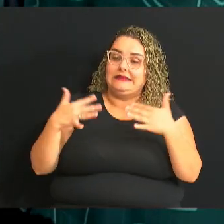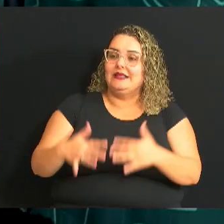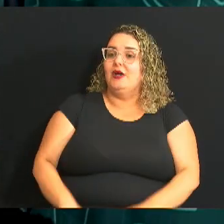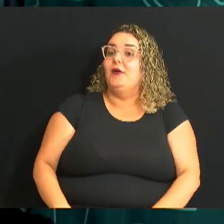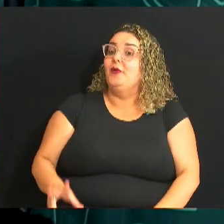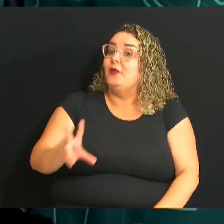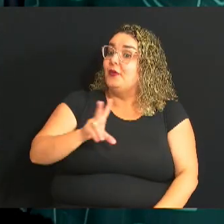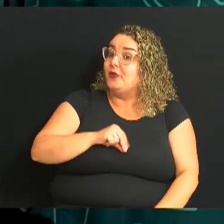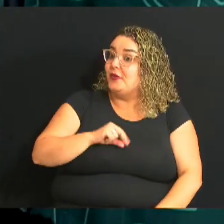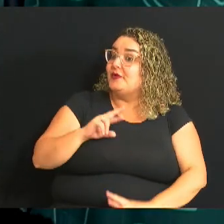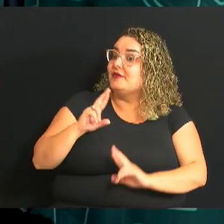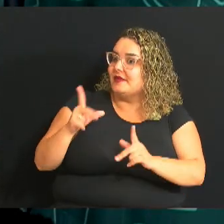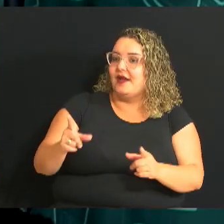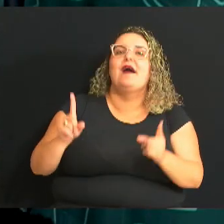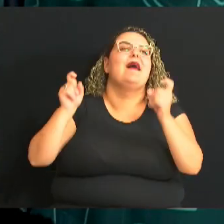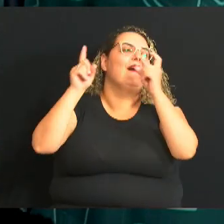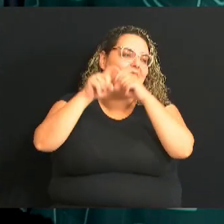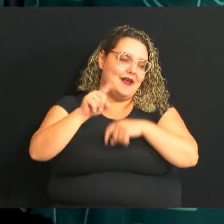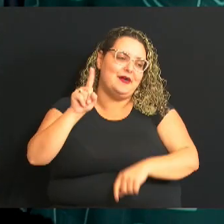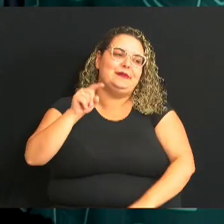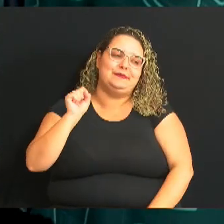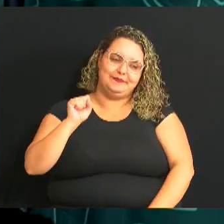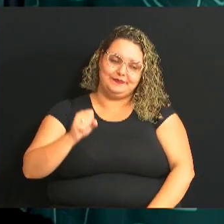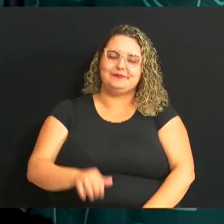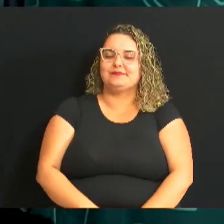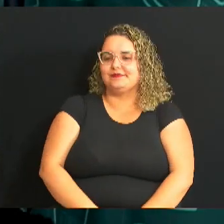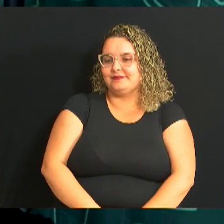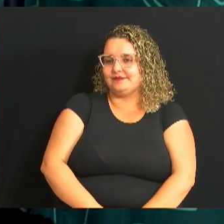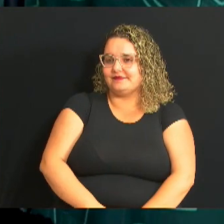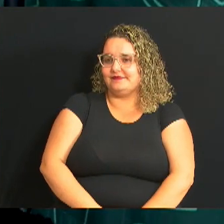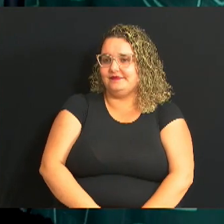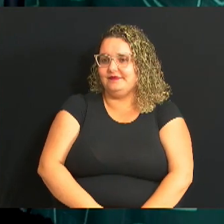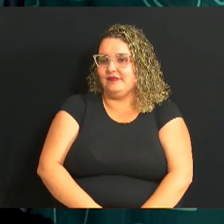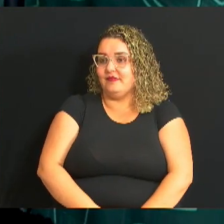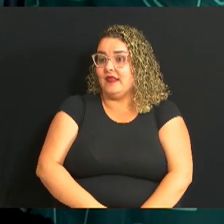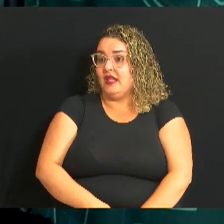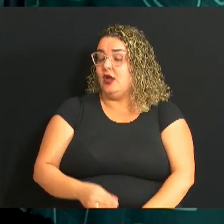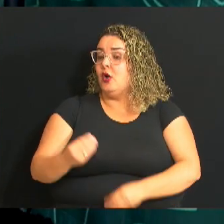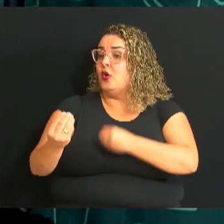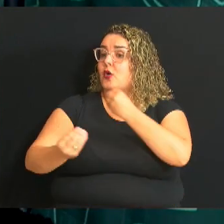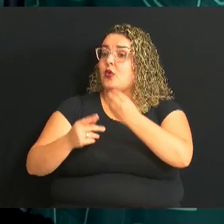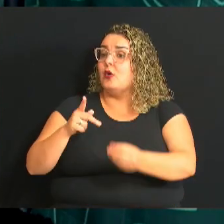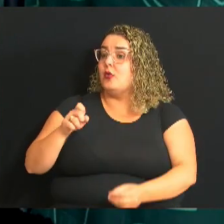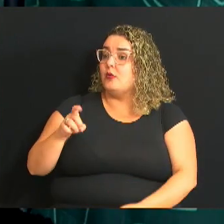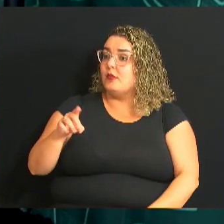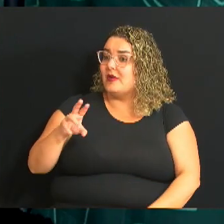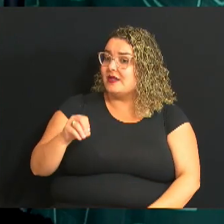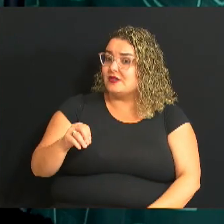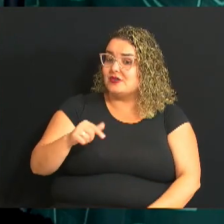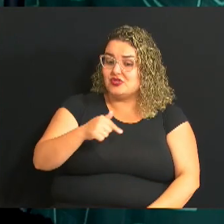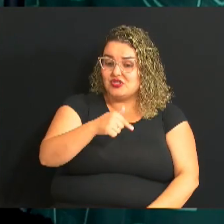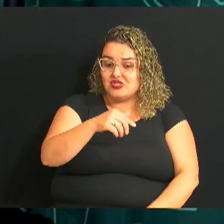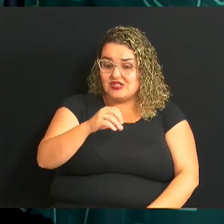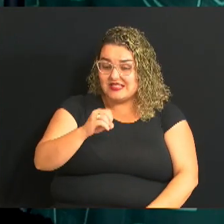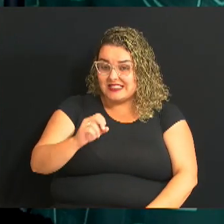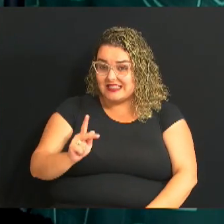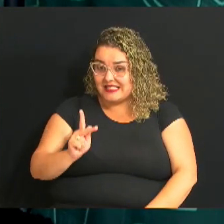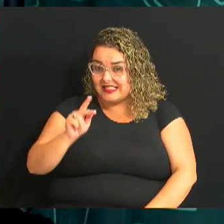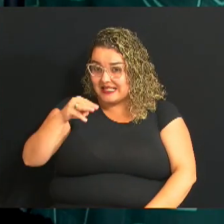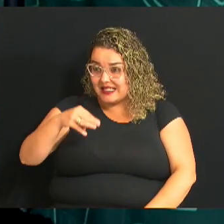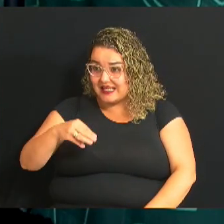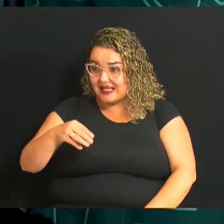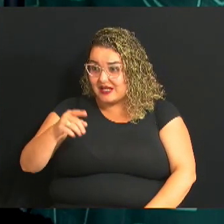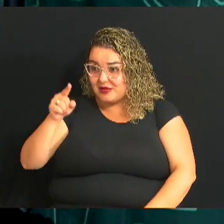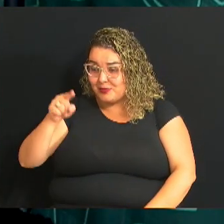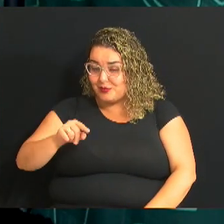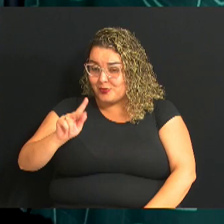né? Desafio. Uhum. Como que foi, Pedro? Como o carrinho passa de 70 km por hora, é isso?